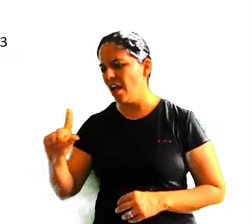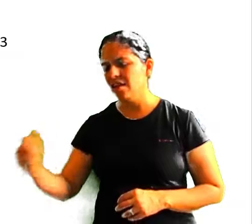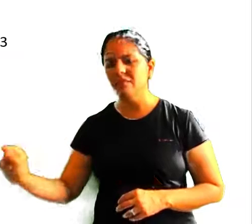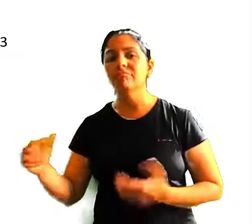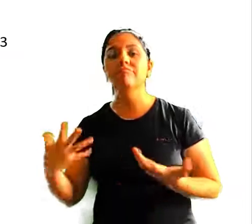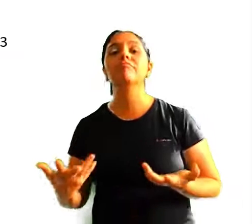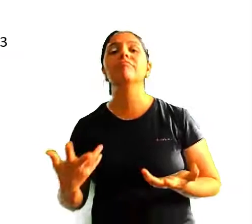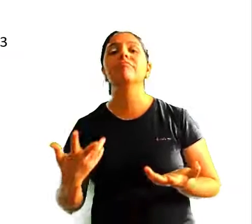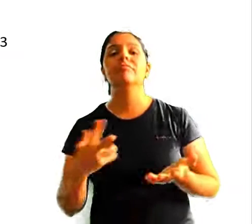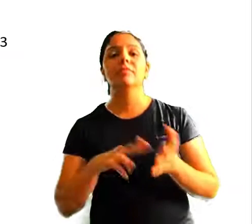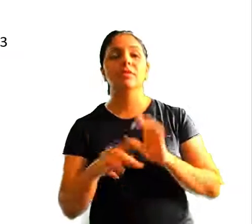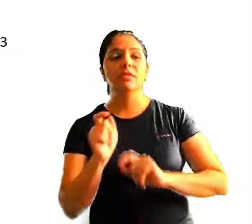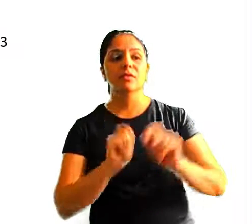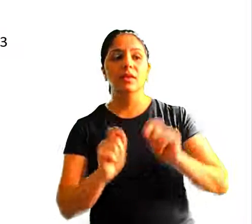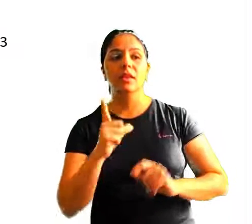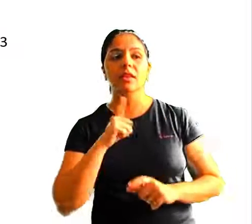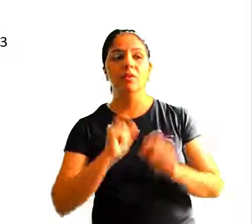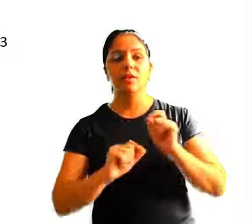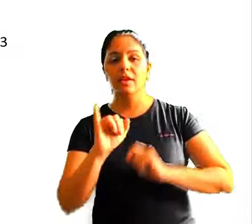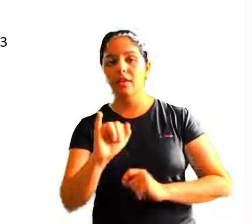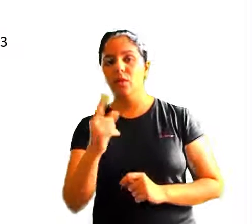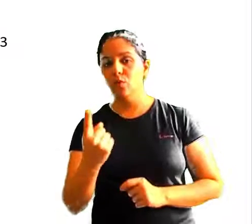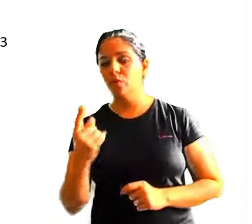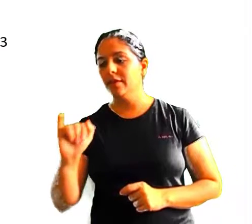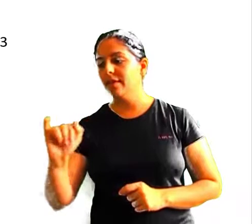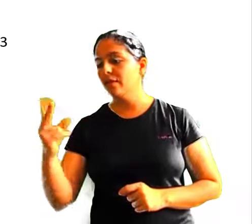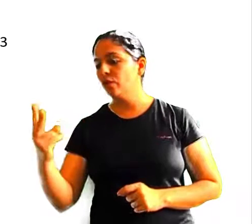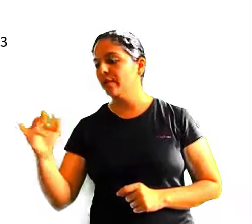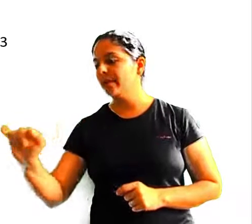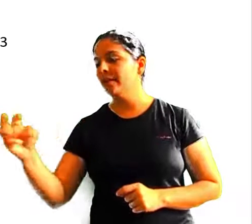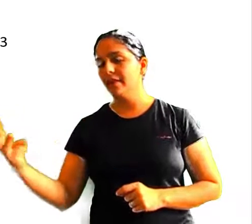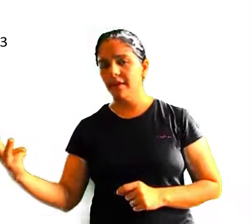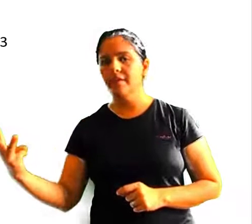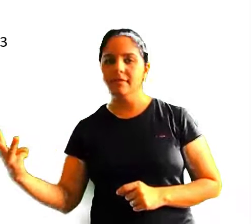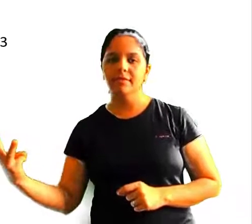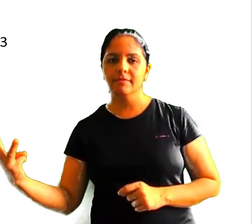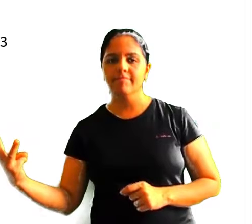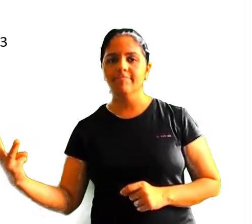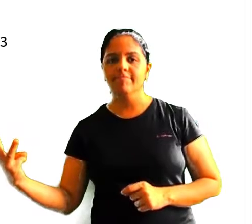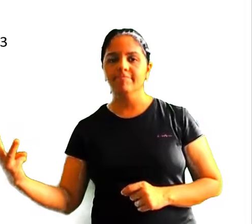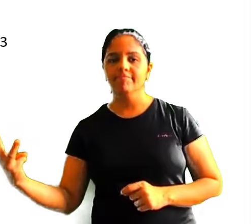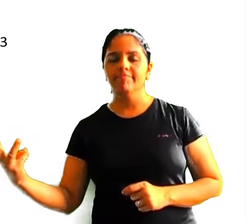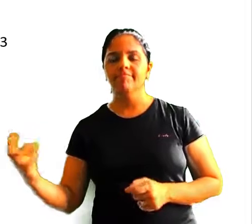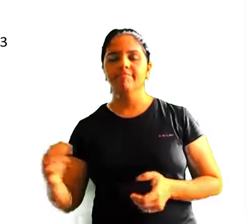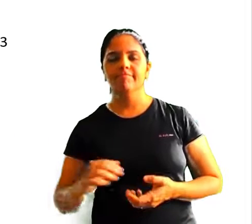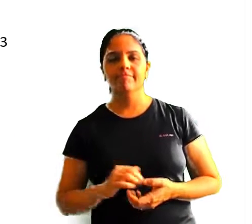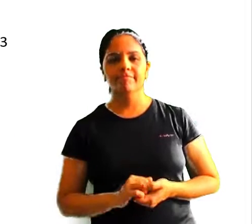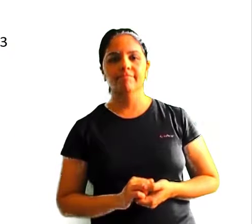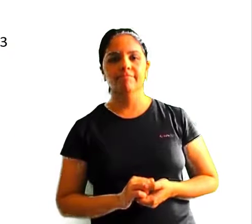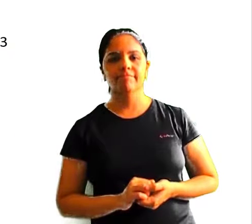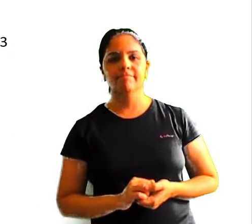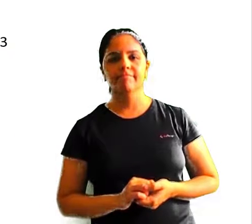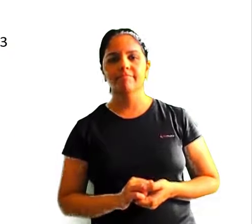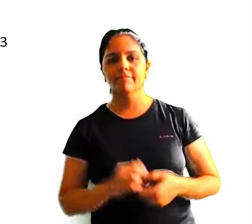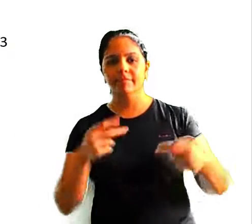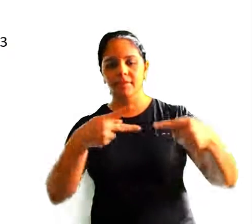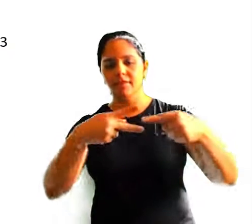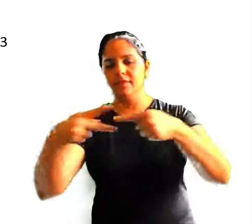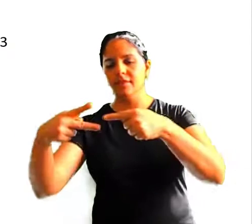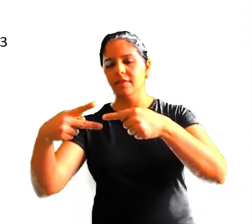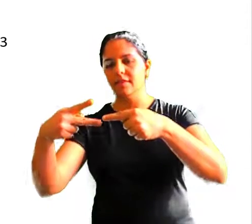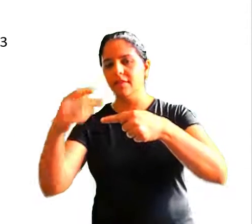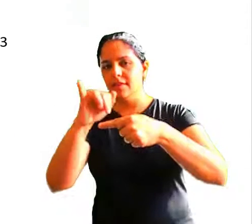né, chega uma corrente, sai três correntes. Aí, né, a gente tem I1, I2